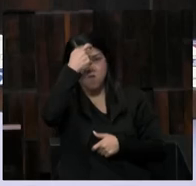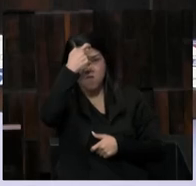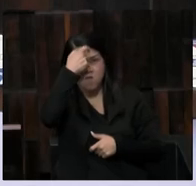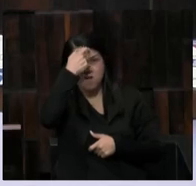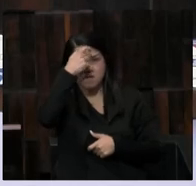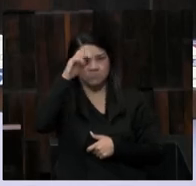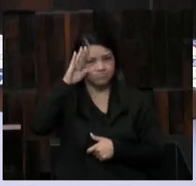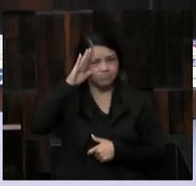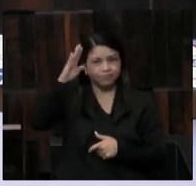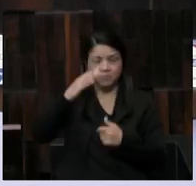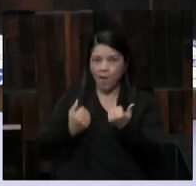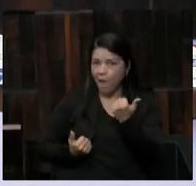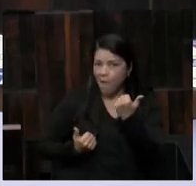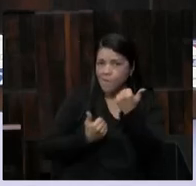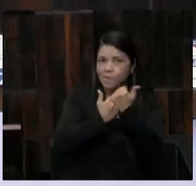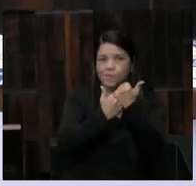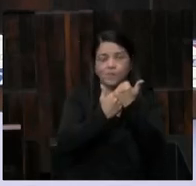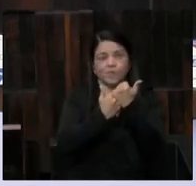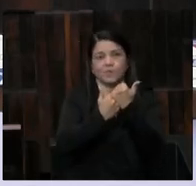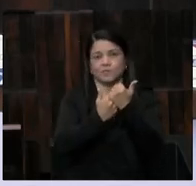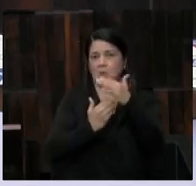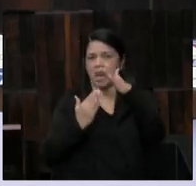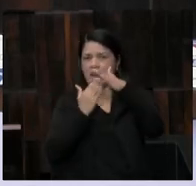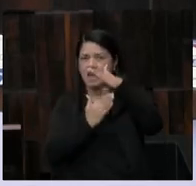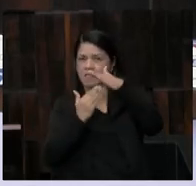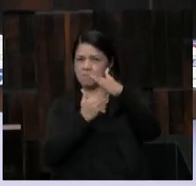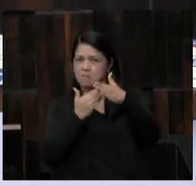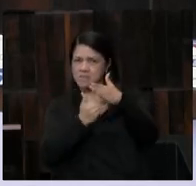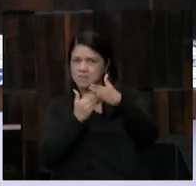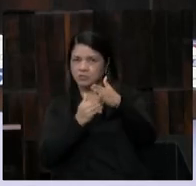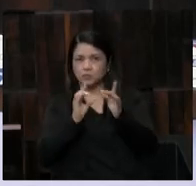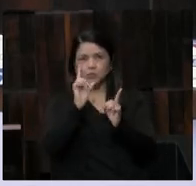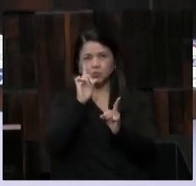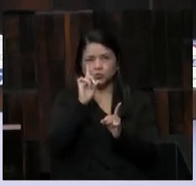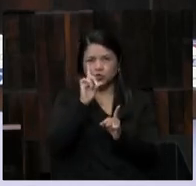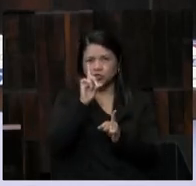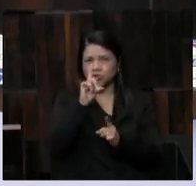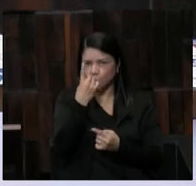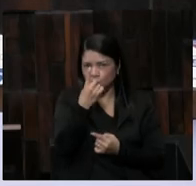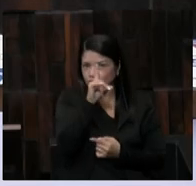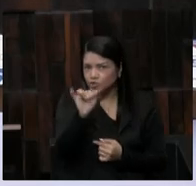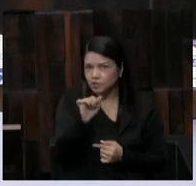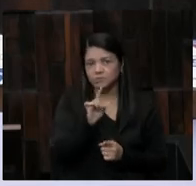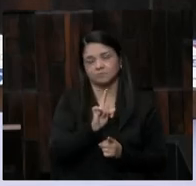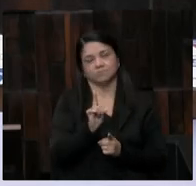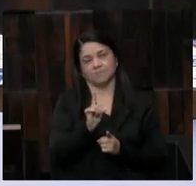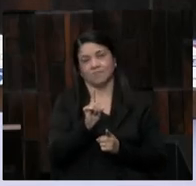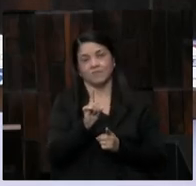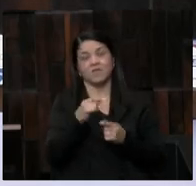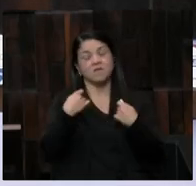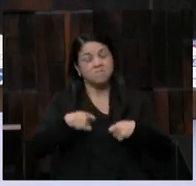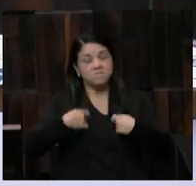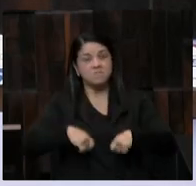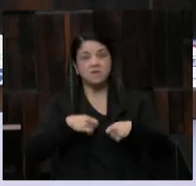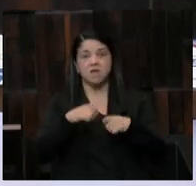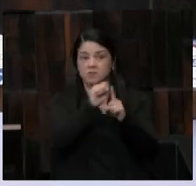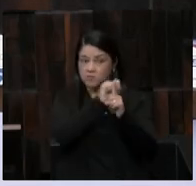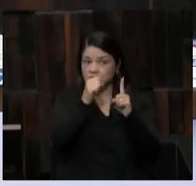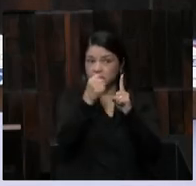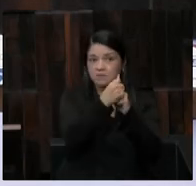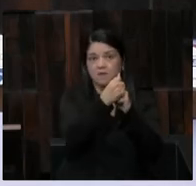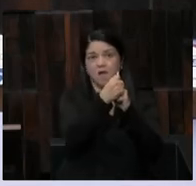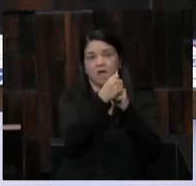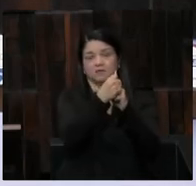e o apoio não se limitem apenas a um dia específico. É fundamental que a sociedade como um